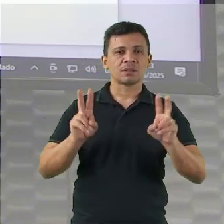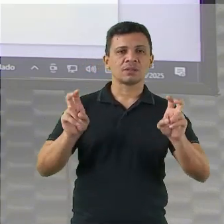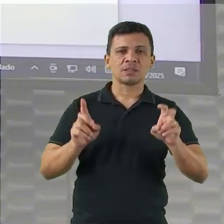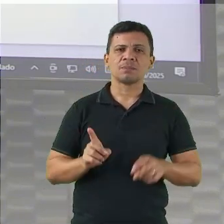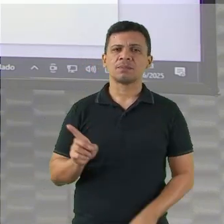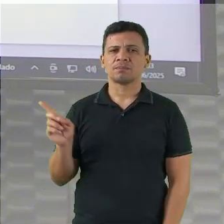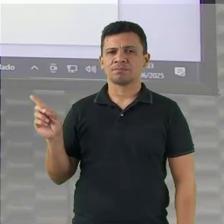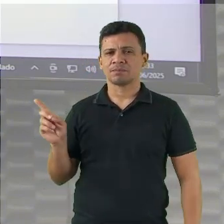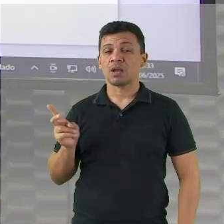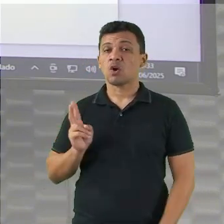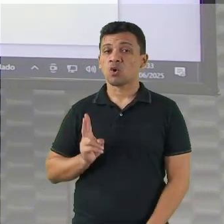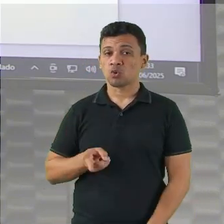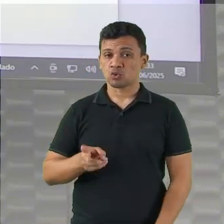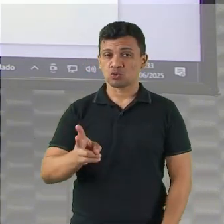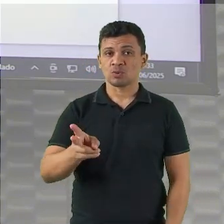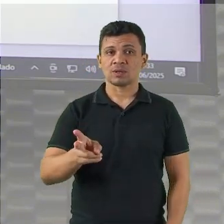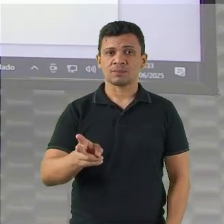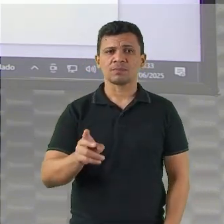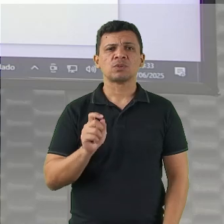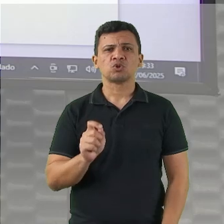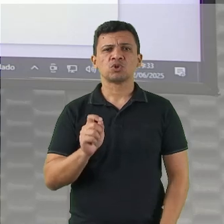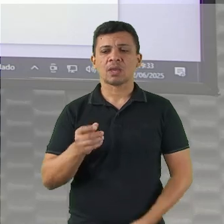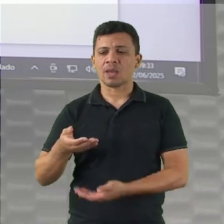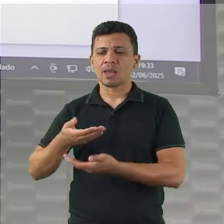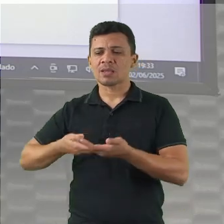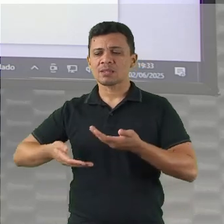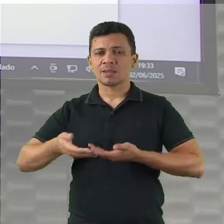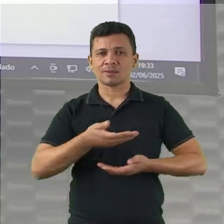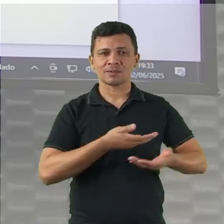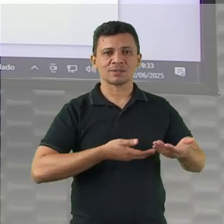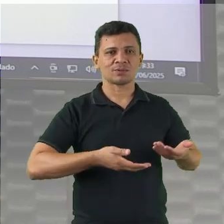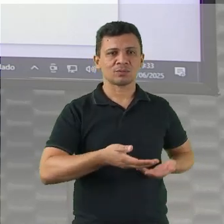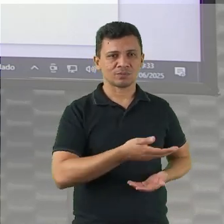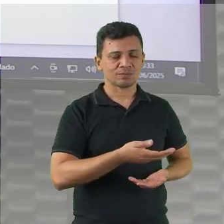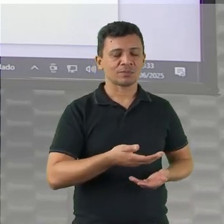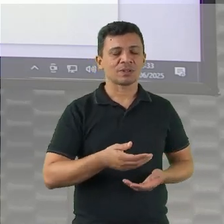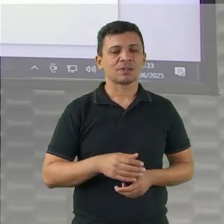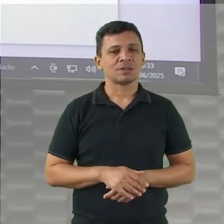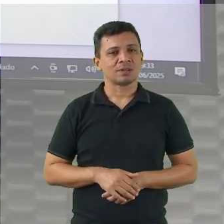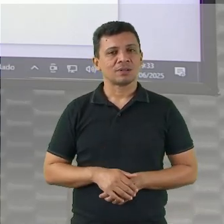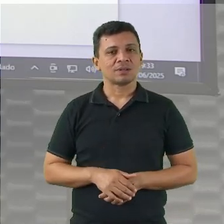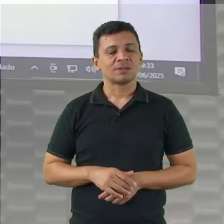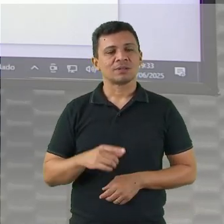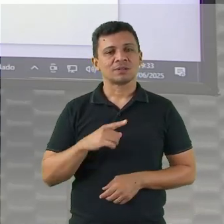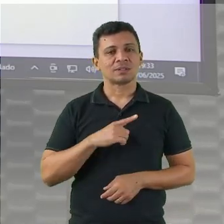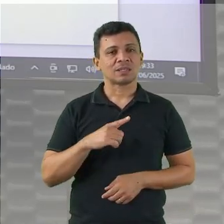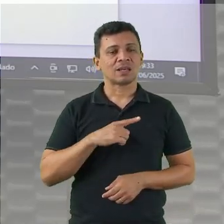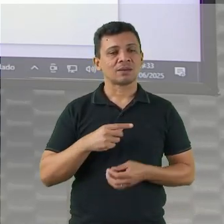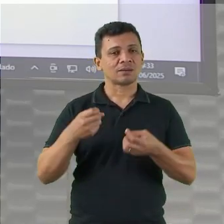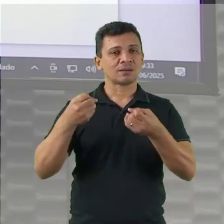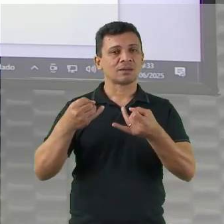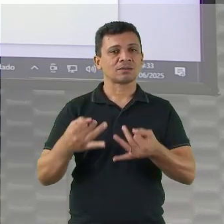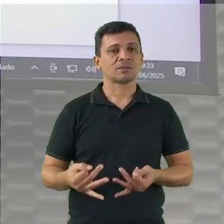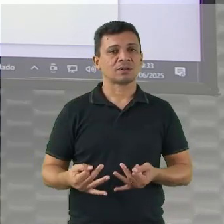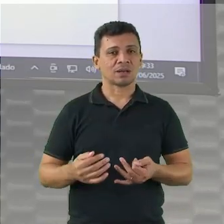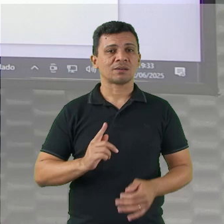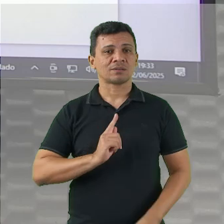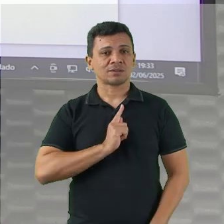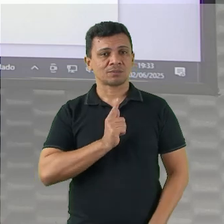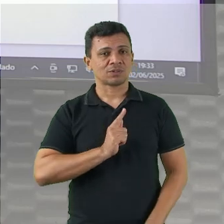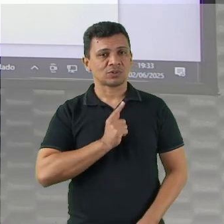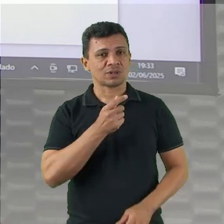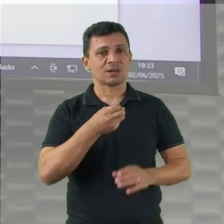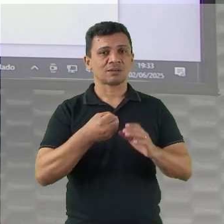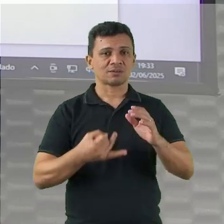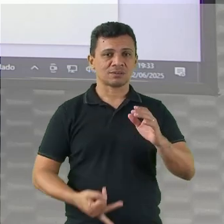continuar com essa ideia de interação comunicativa, e é lógico que a gente acaba abordando aspectos